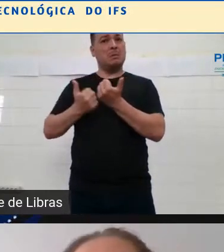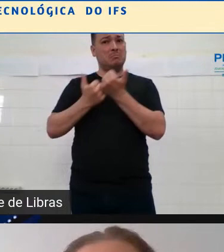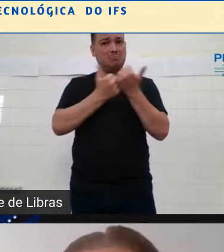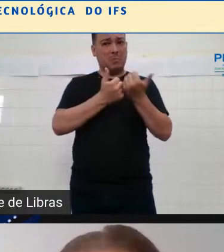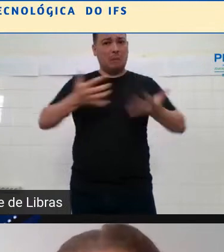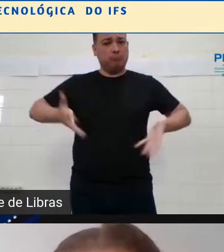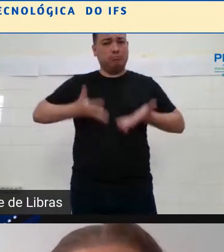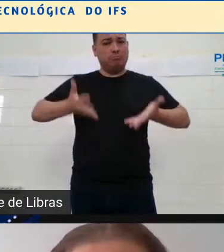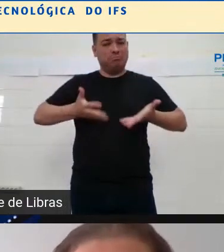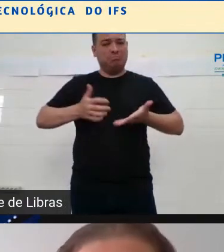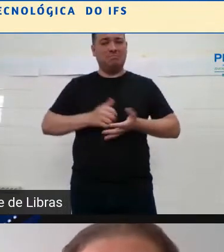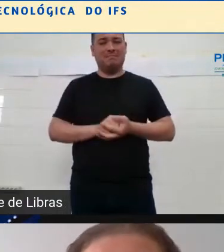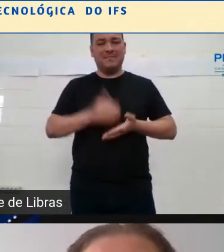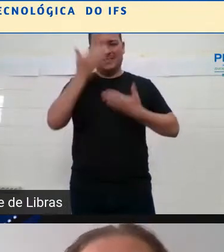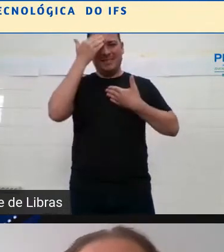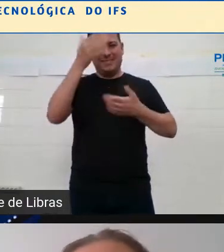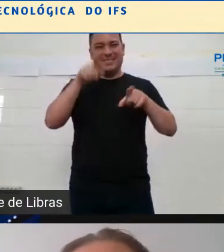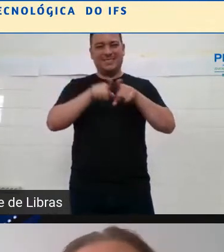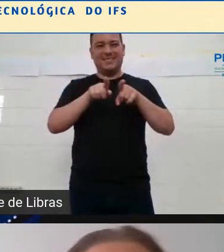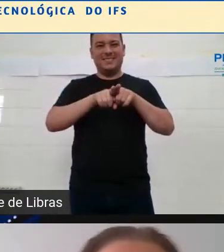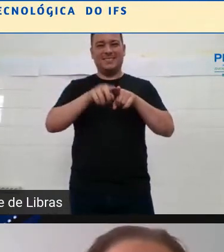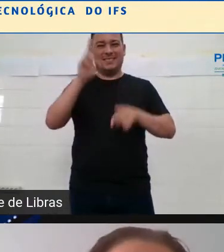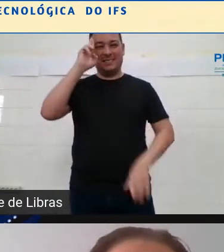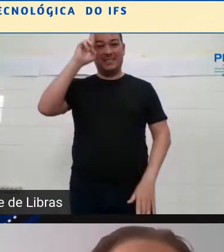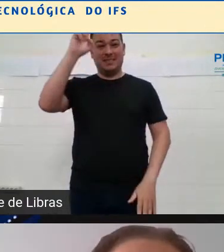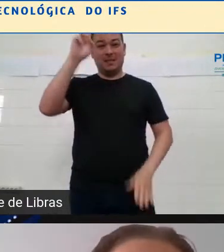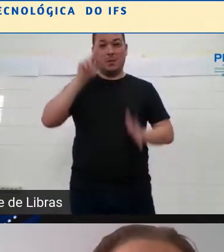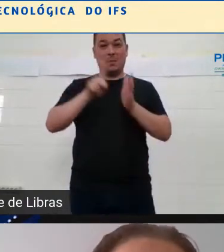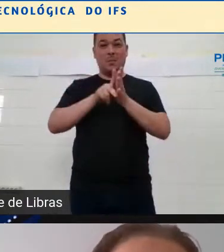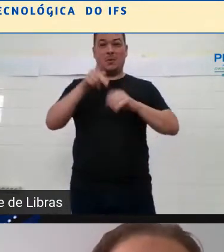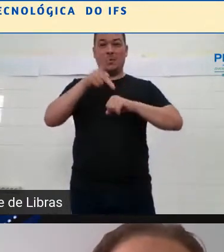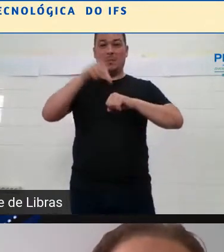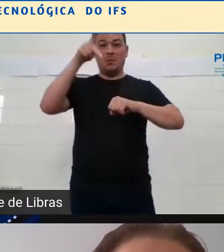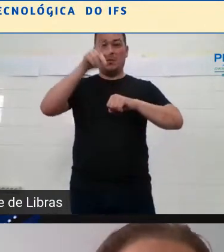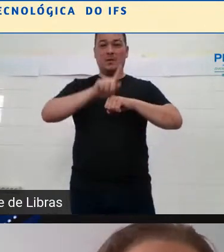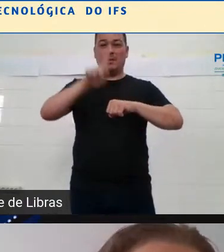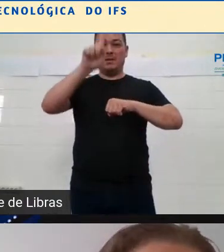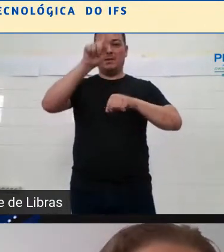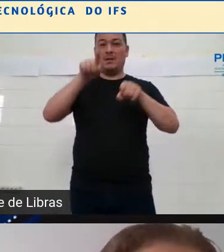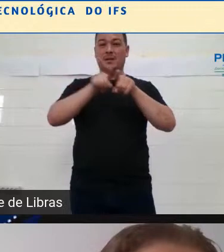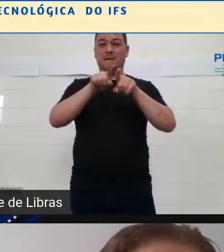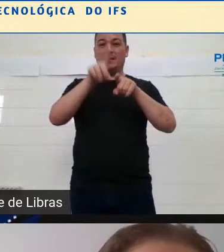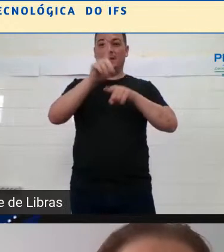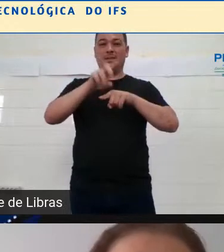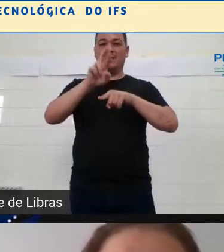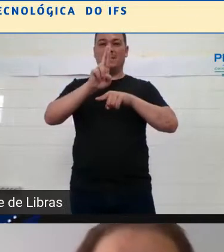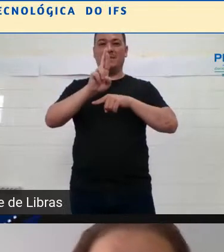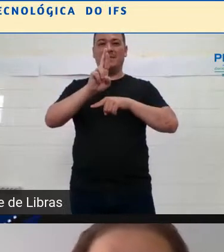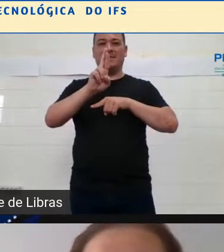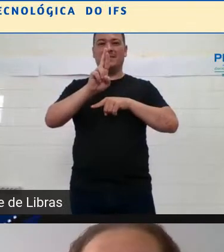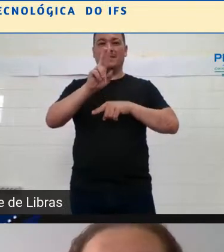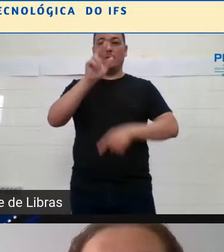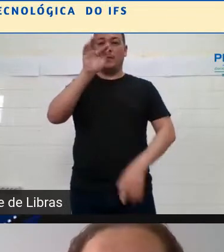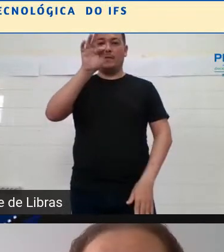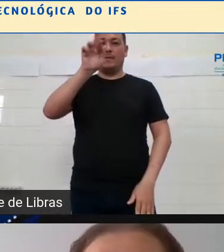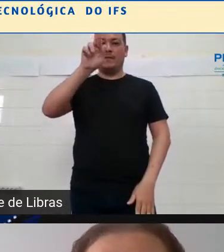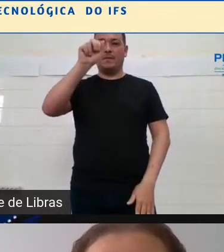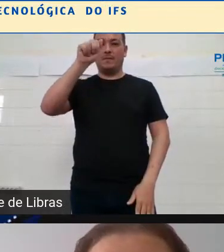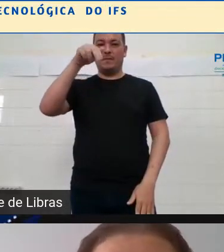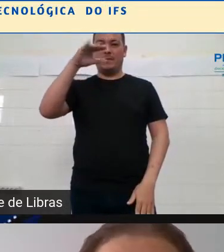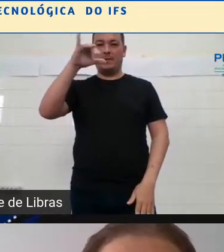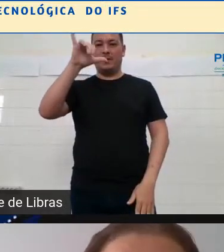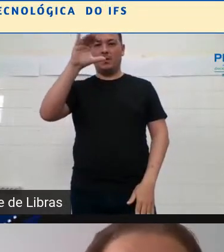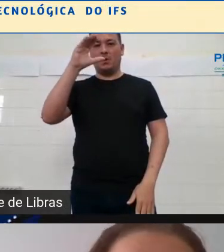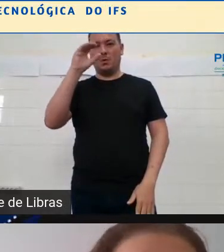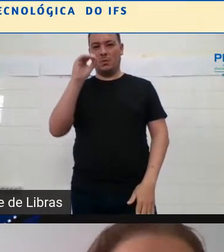bastante. Queremos agradecer também ao gerente de graduação e pós-graduação, o doutor Francisco, né?